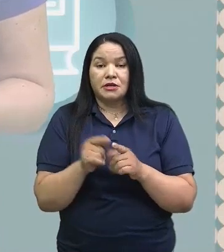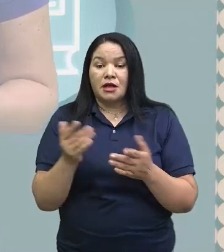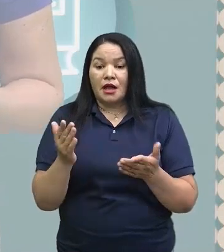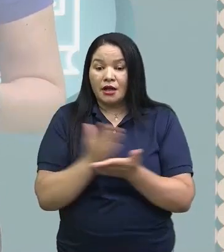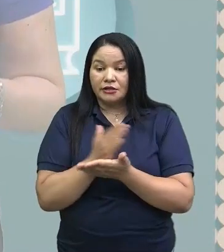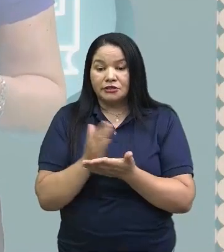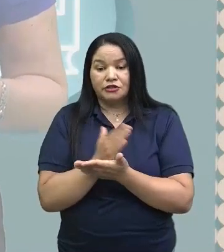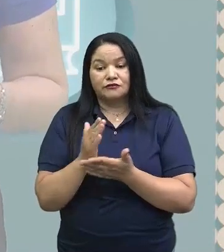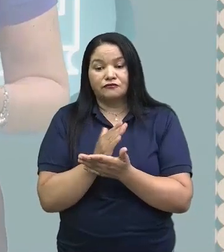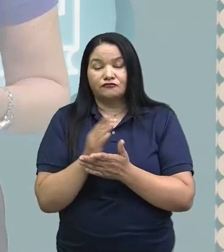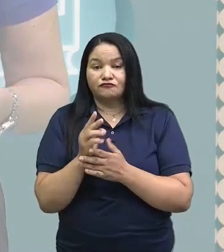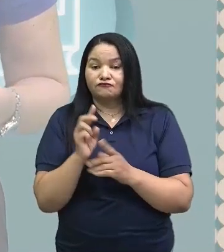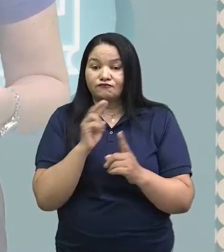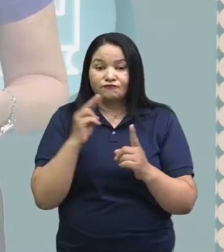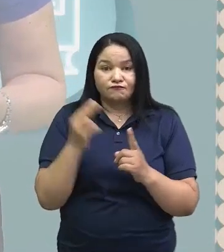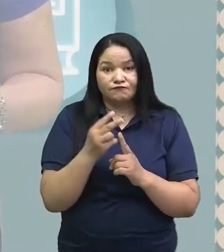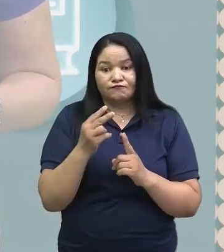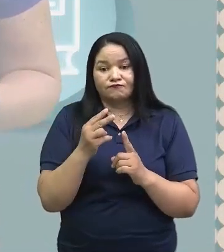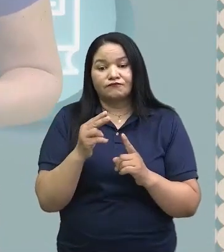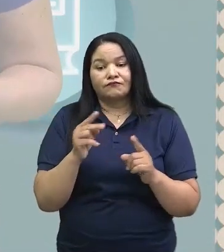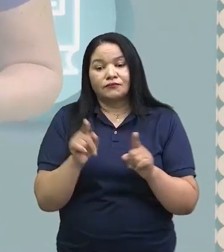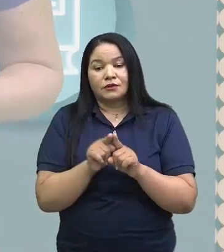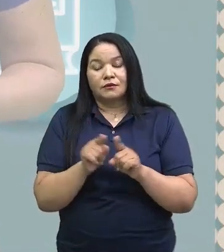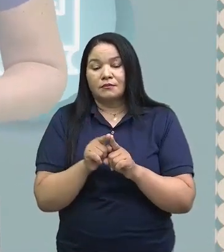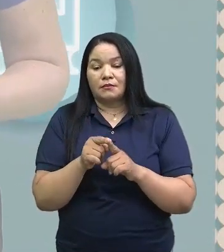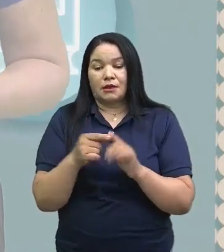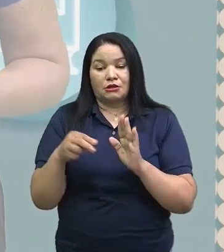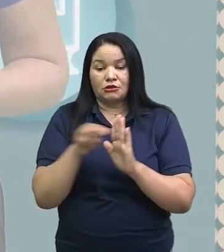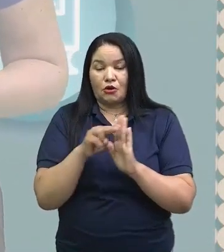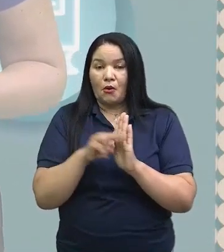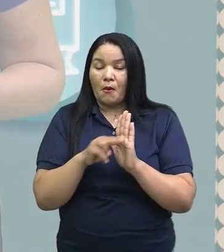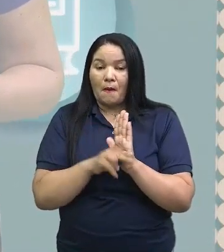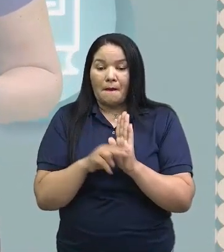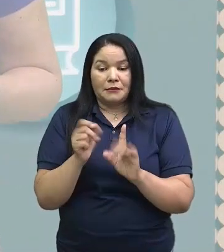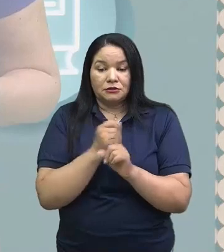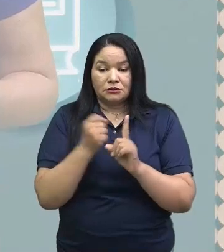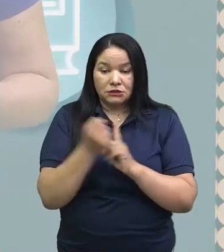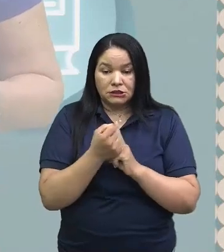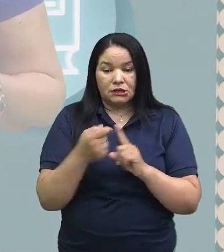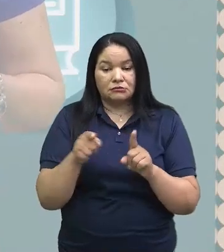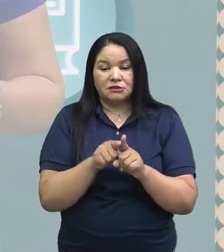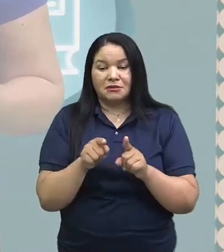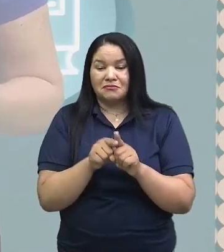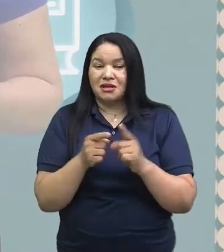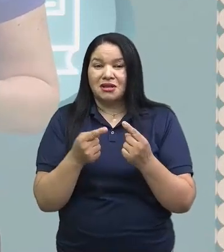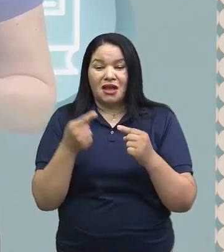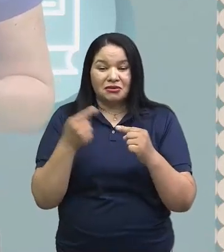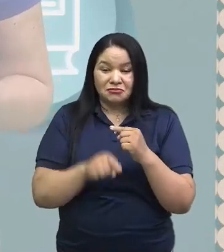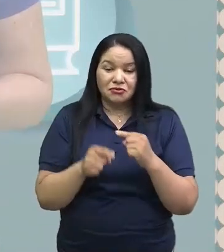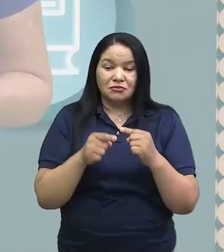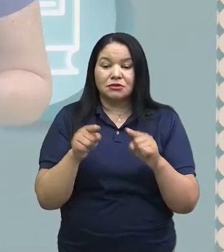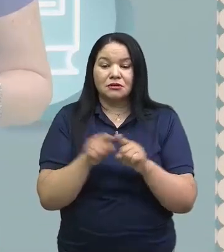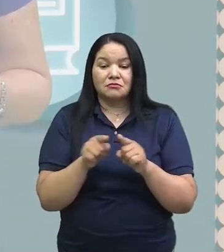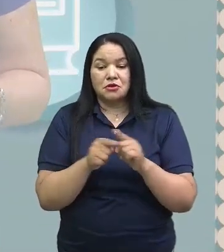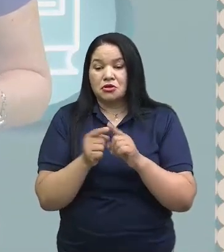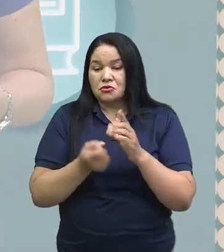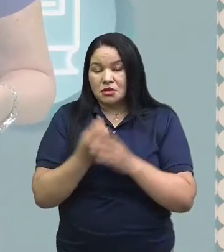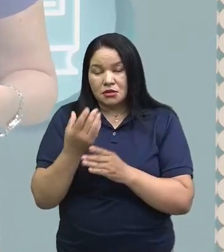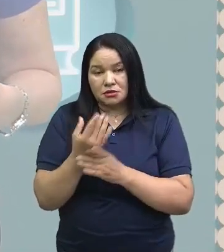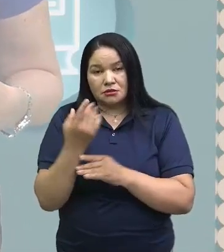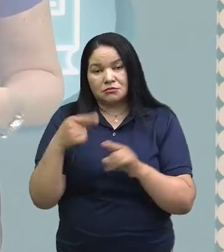invisibilizados por normas sociais e culturais que restringiam suas oportunidades de estudo, criação